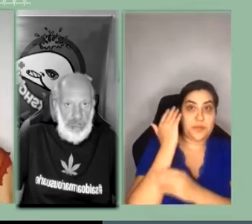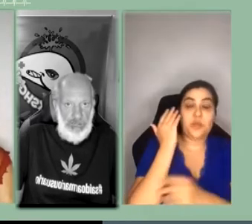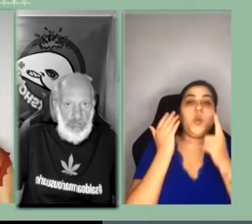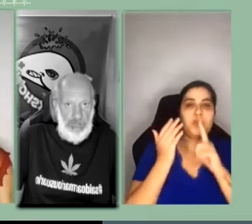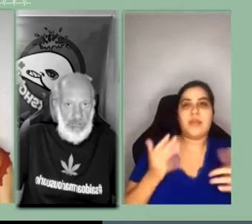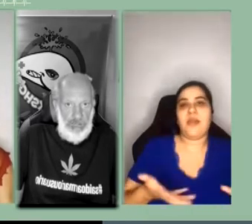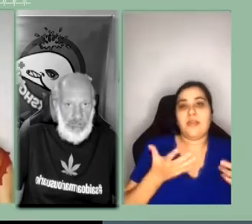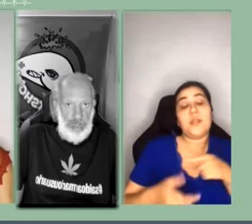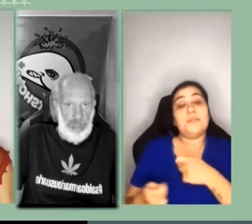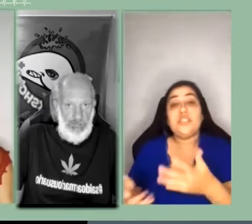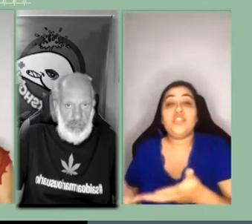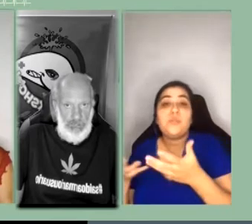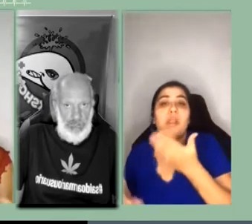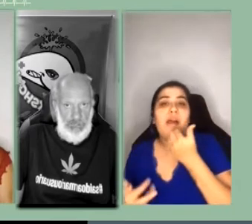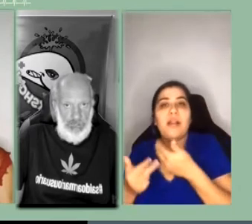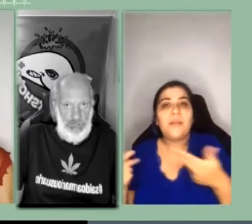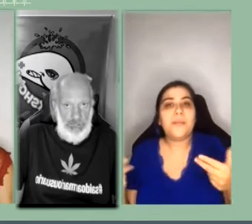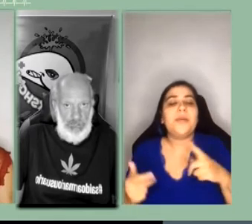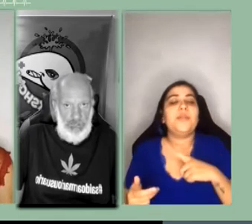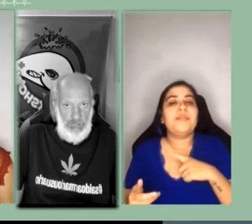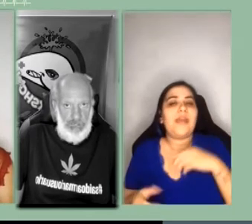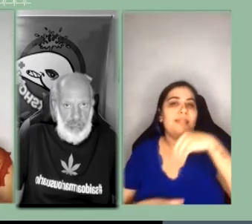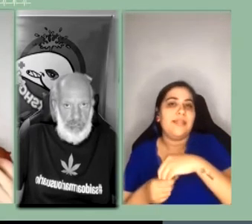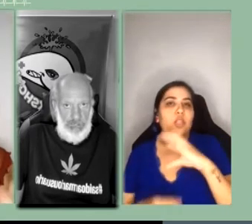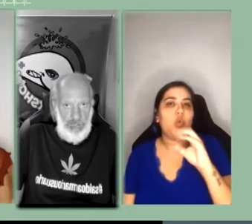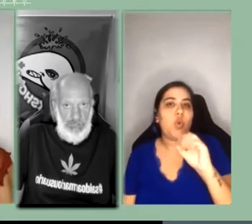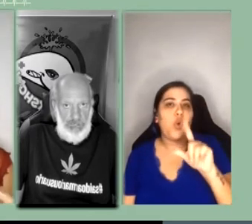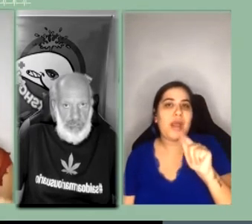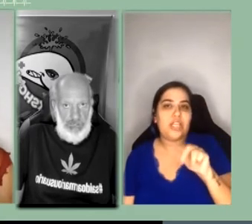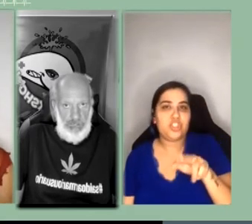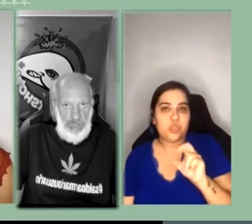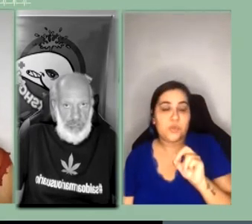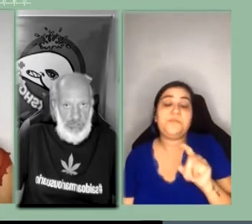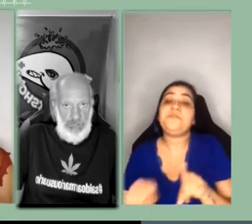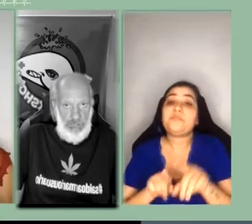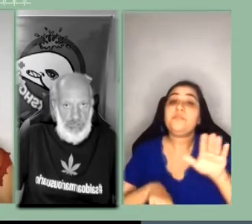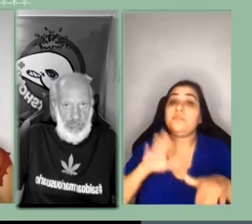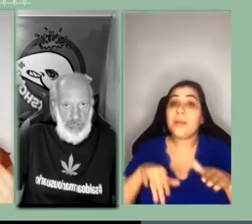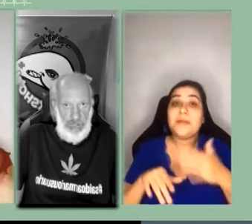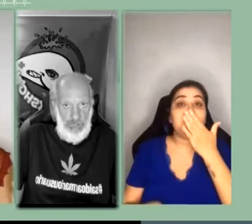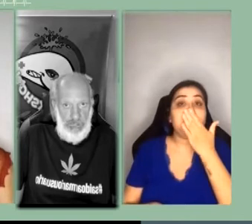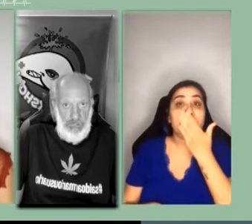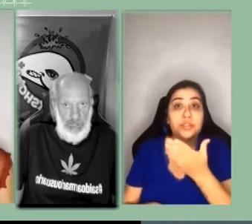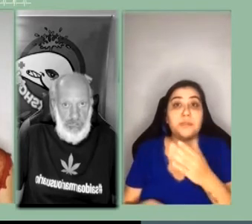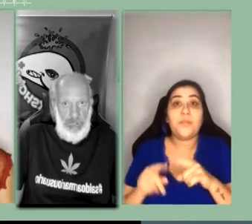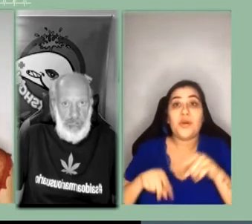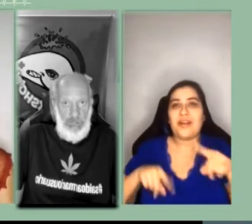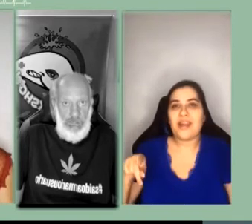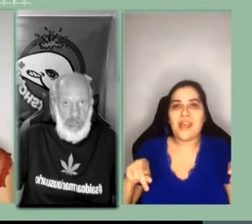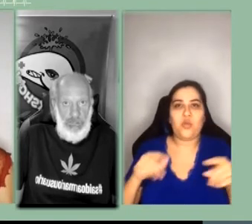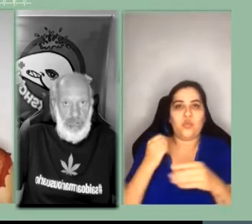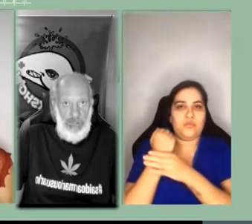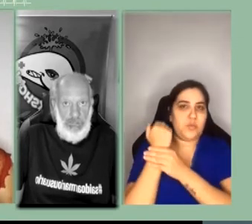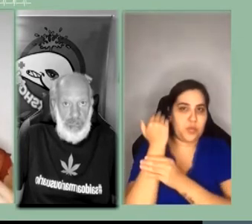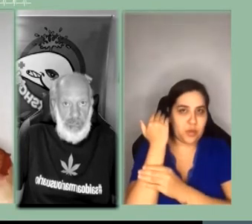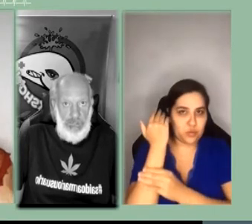ricos em colágeno. E também tem que, dependendo do tipo de grau de fibromialgia, a gente